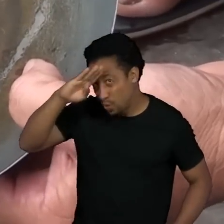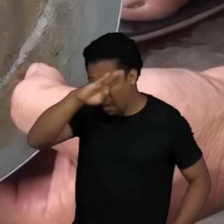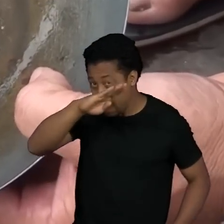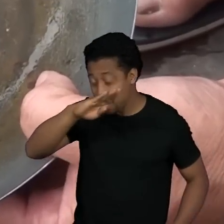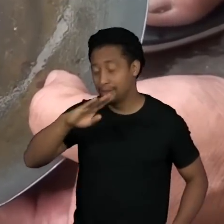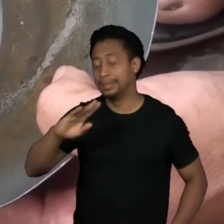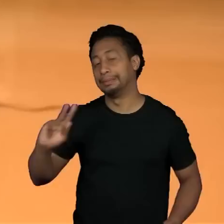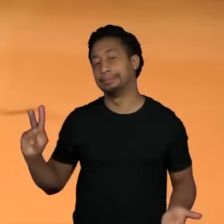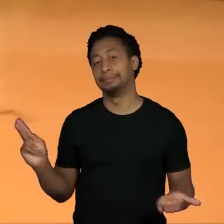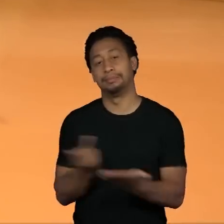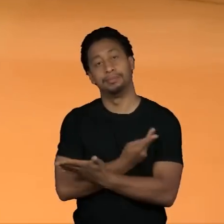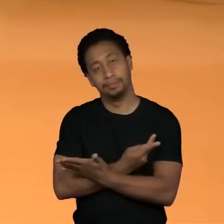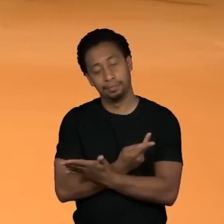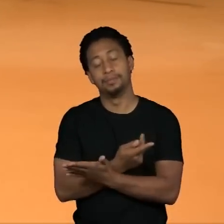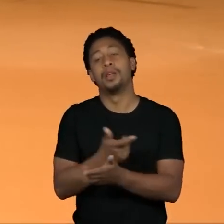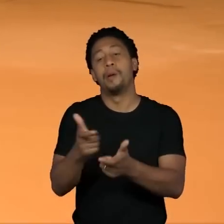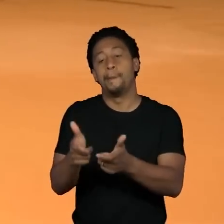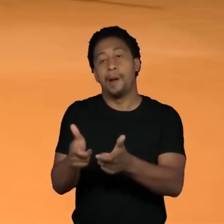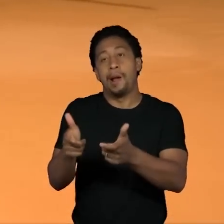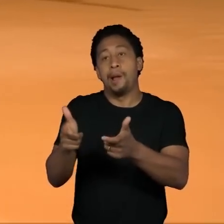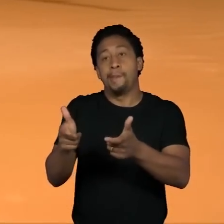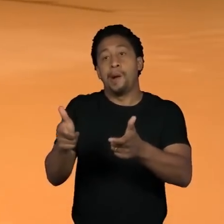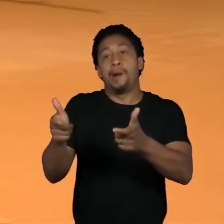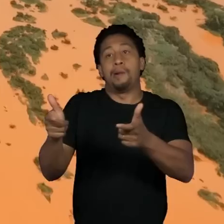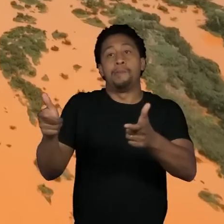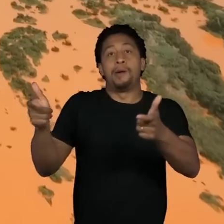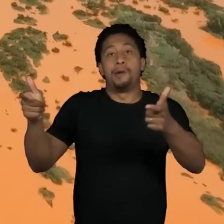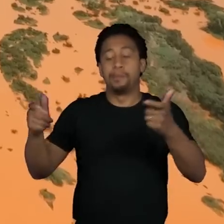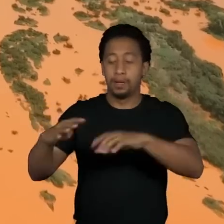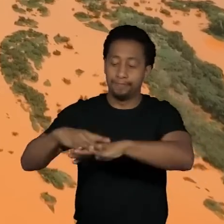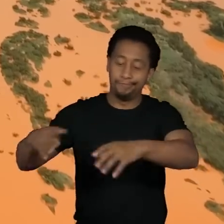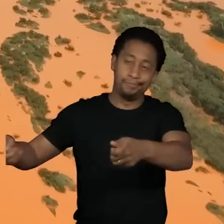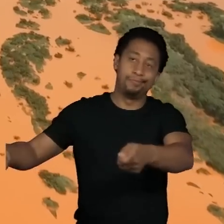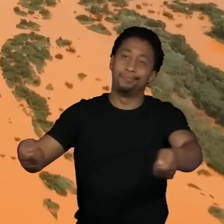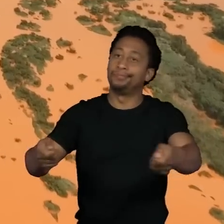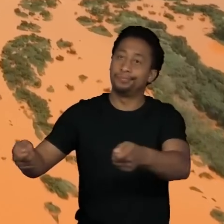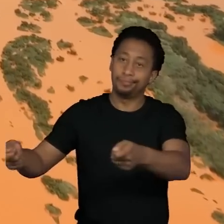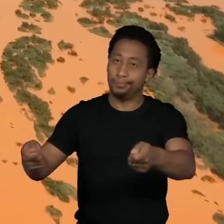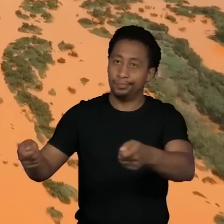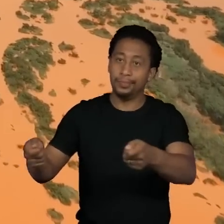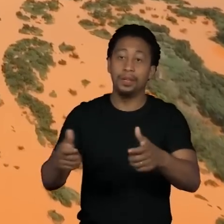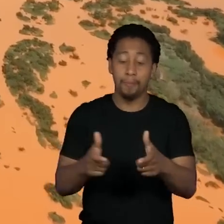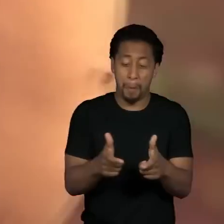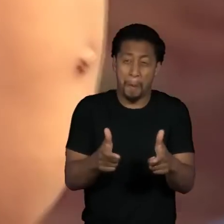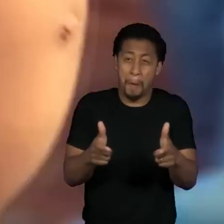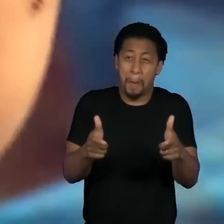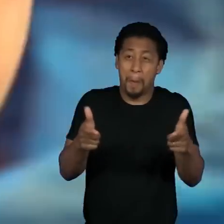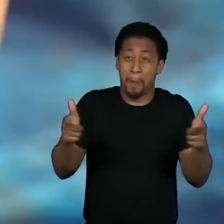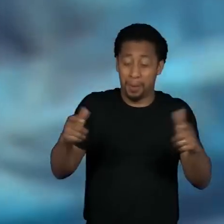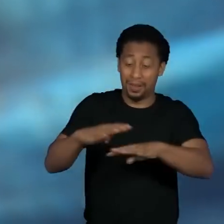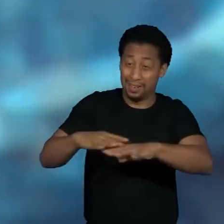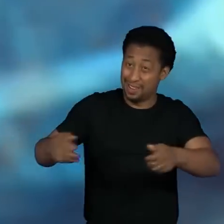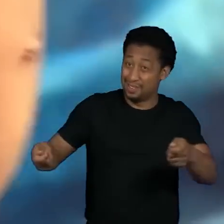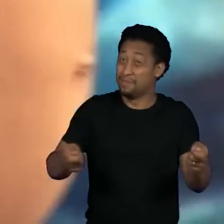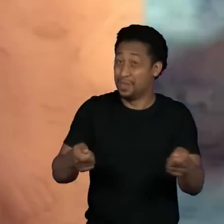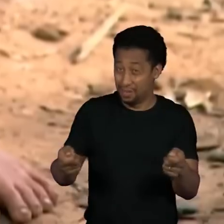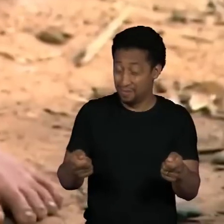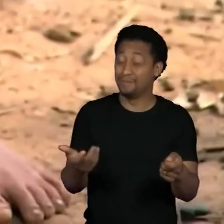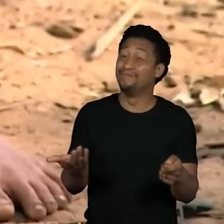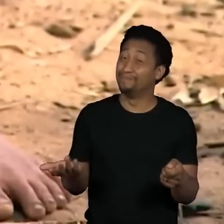na presença de garimpeiros e com uma diferença importante, que é o fato de